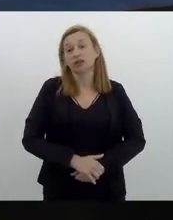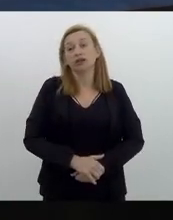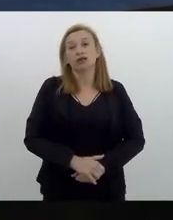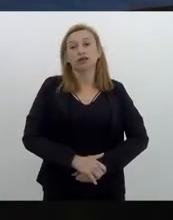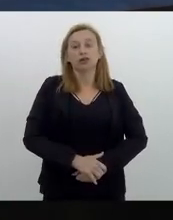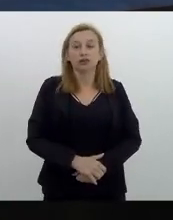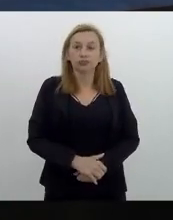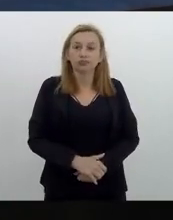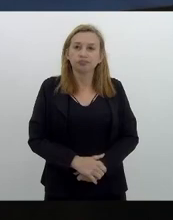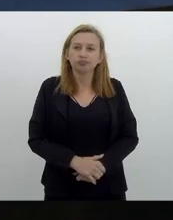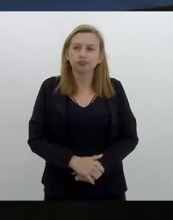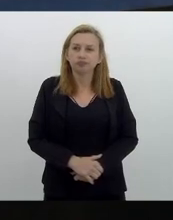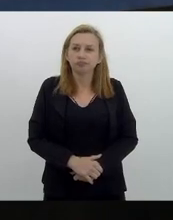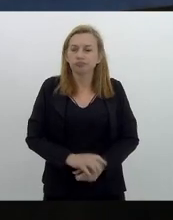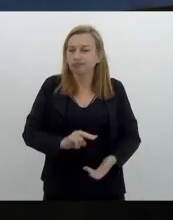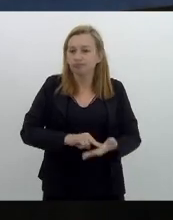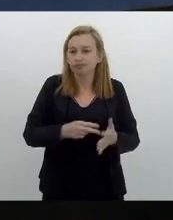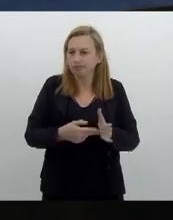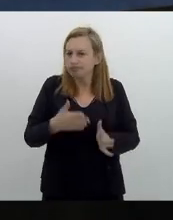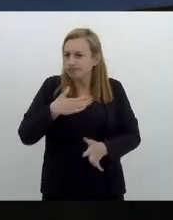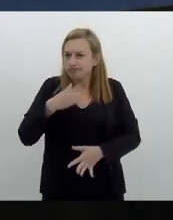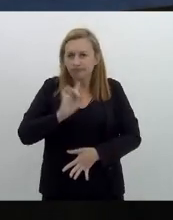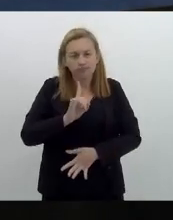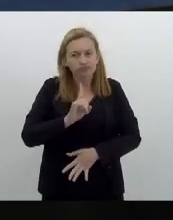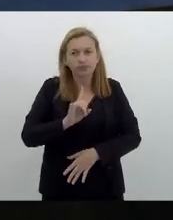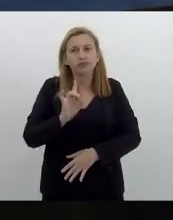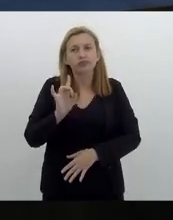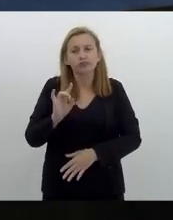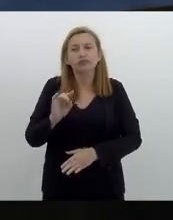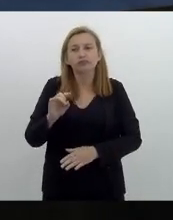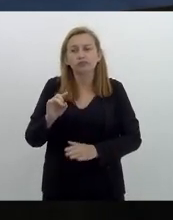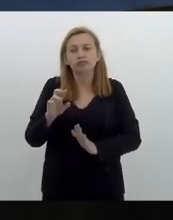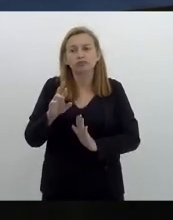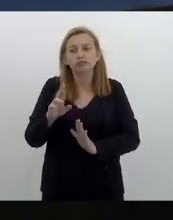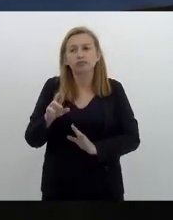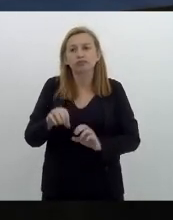Não é a interpretação Minha não É a interpretação Do regime